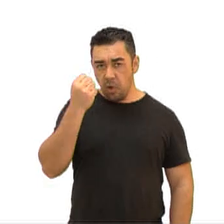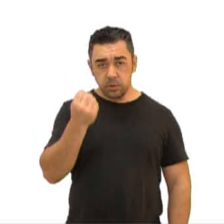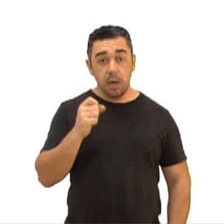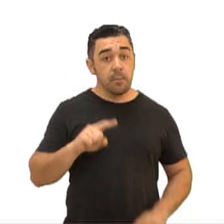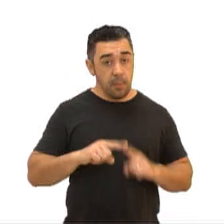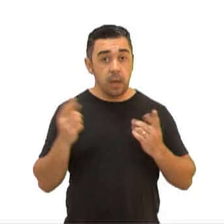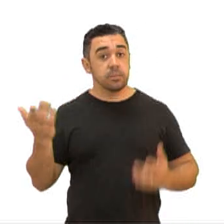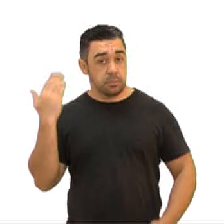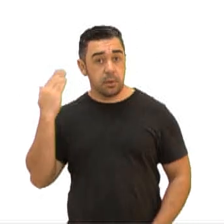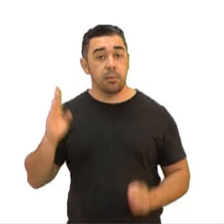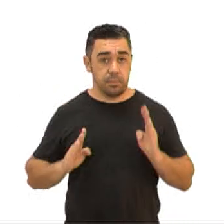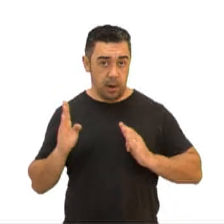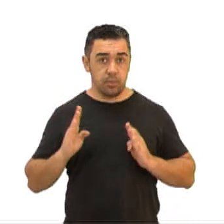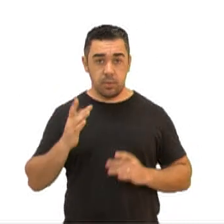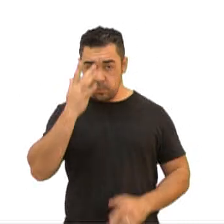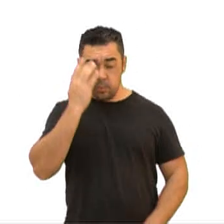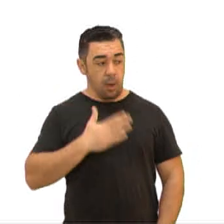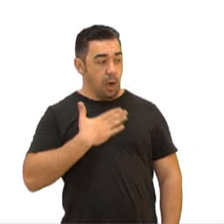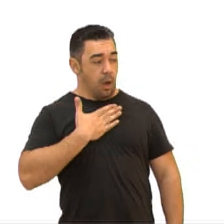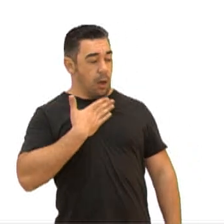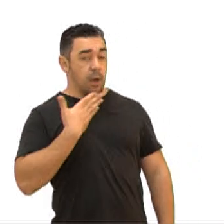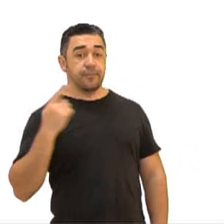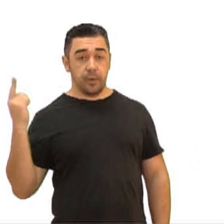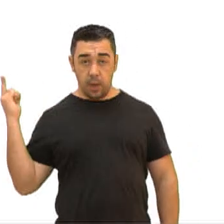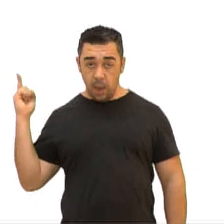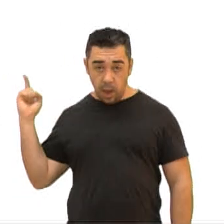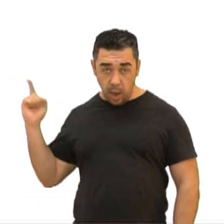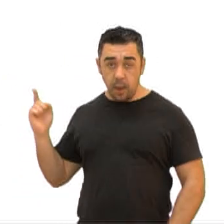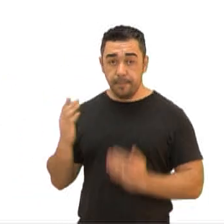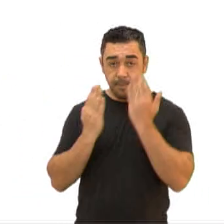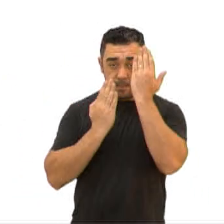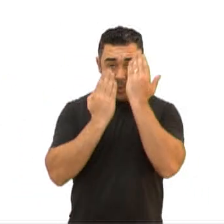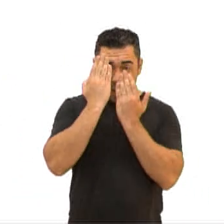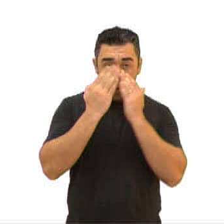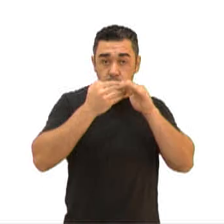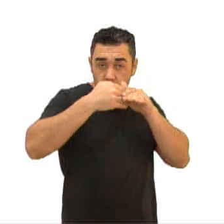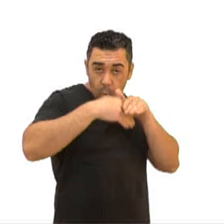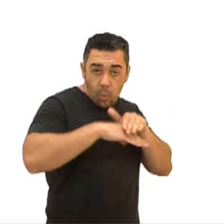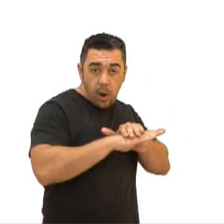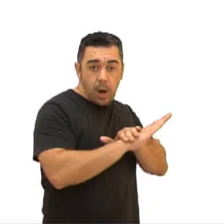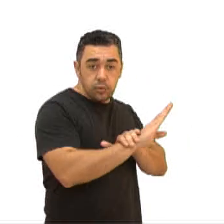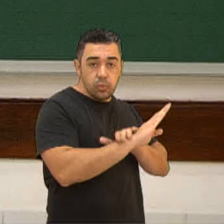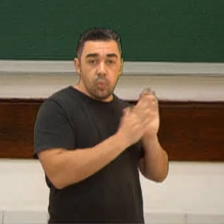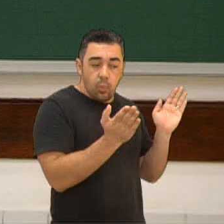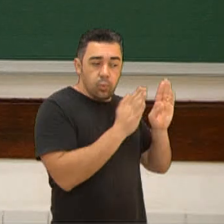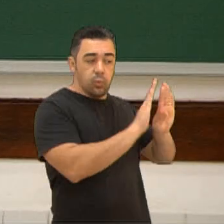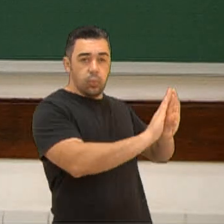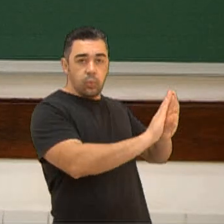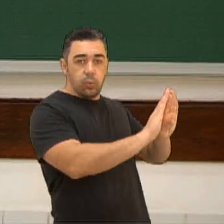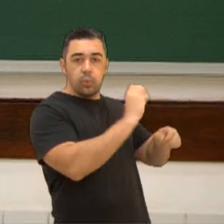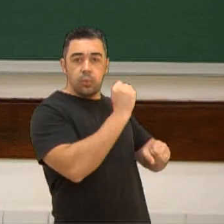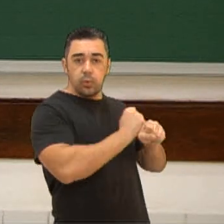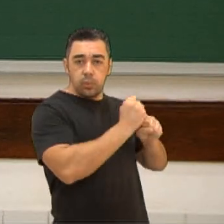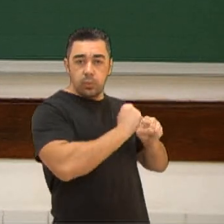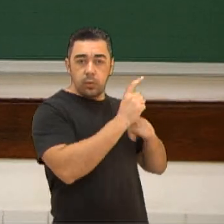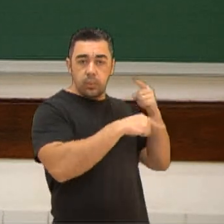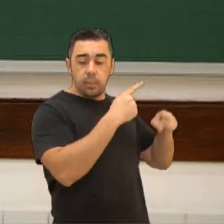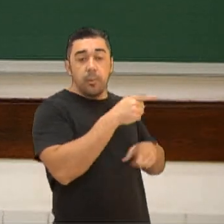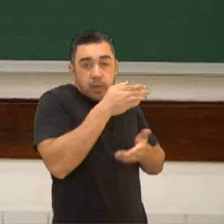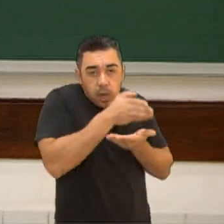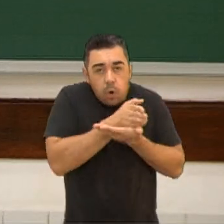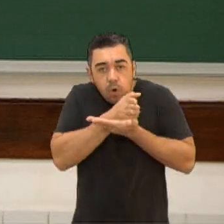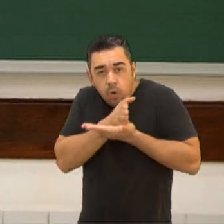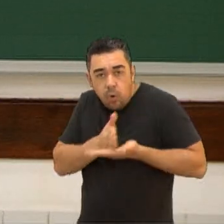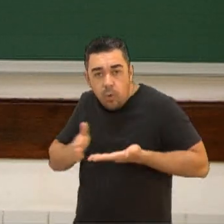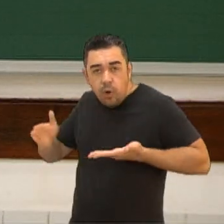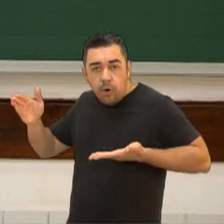na época chocou muitas pessoas. Ele chegou a esconder essa obra por um tempo, porque foi muito polêmico. Mas ela marca o início do